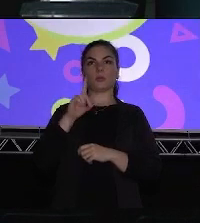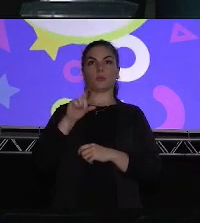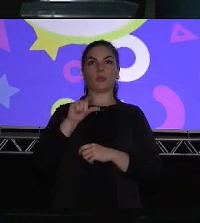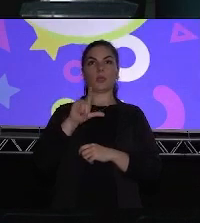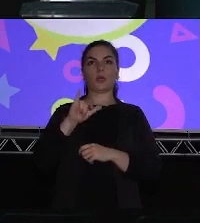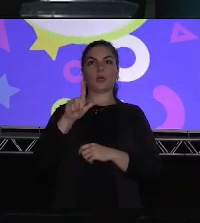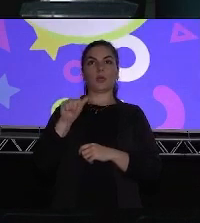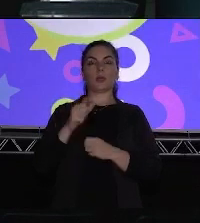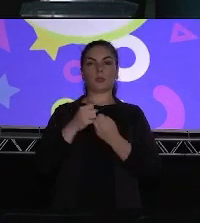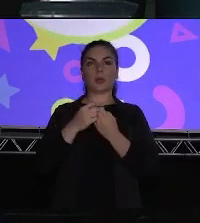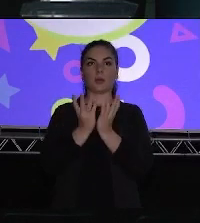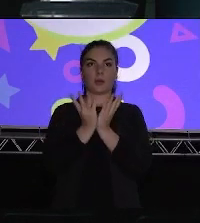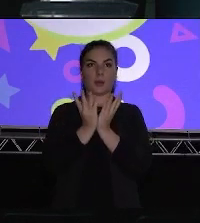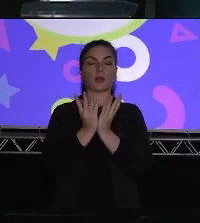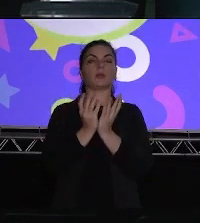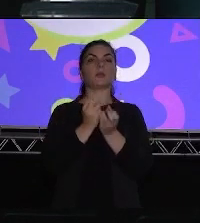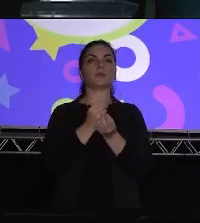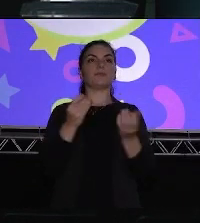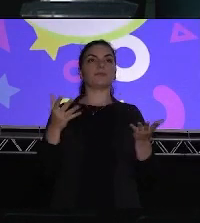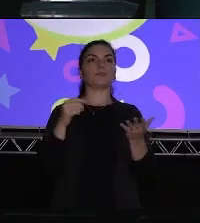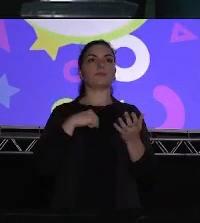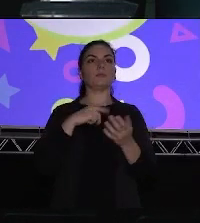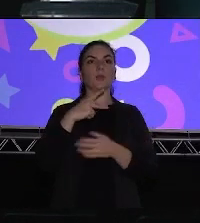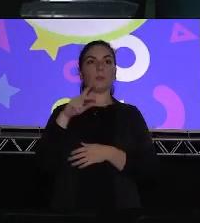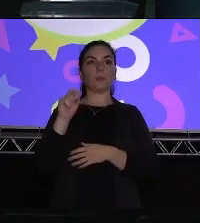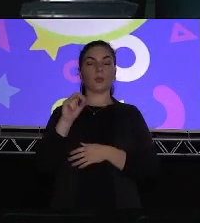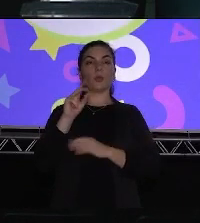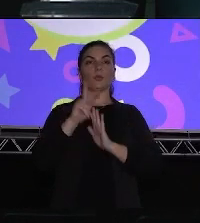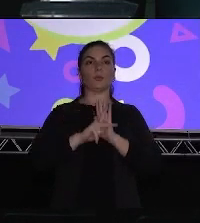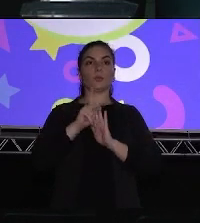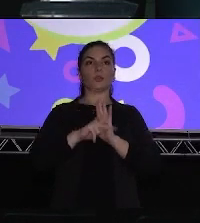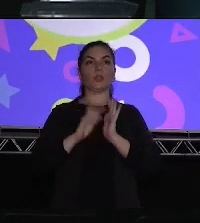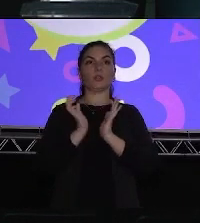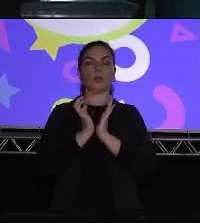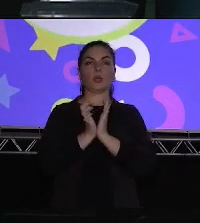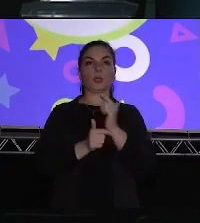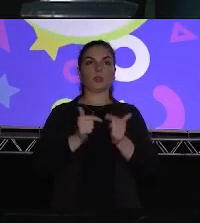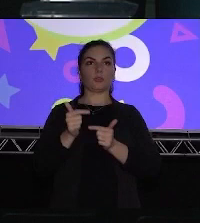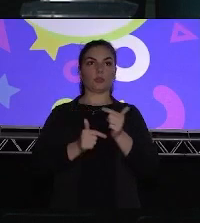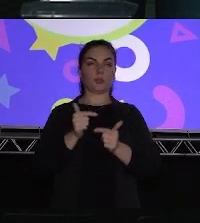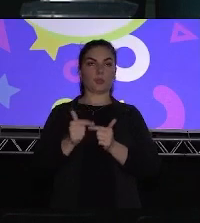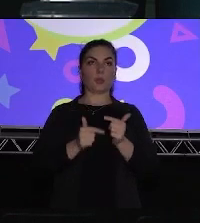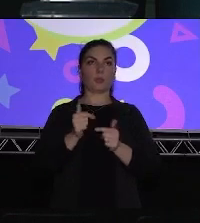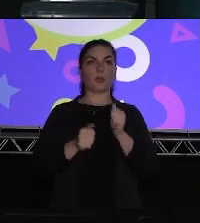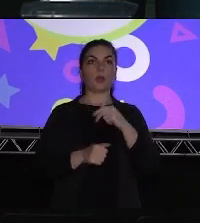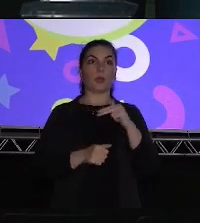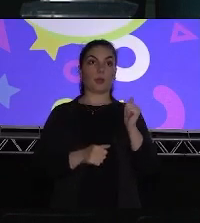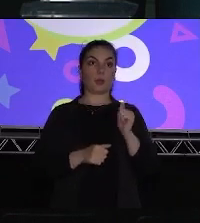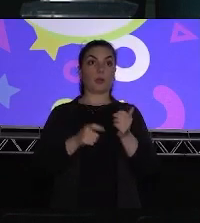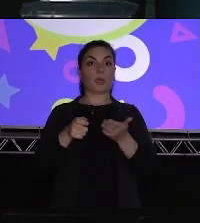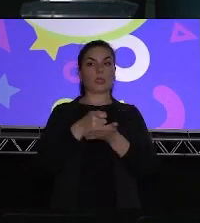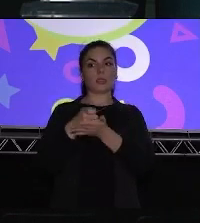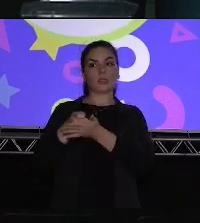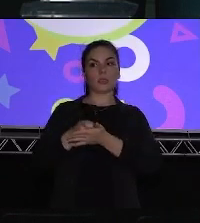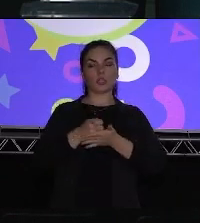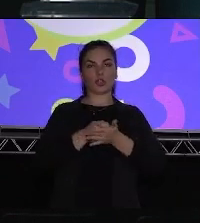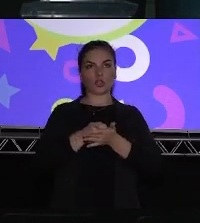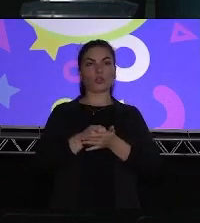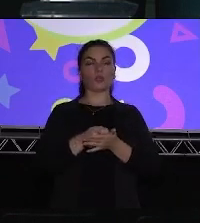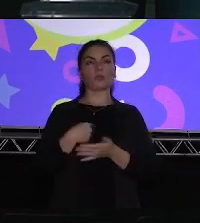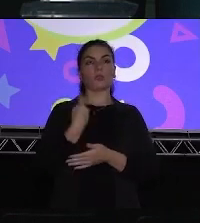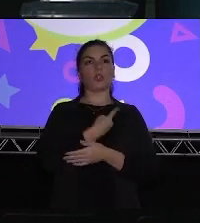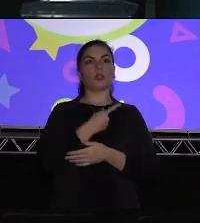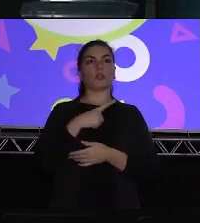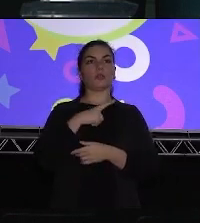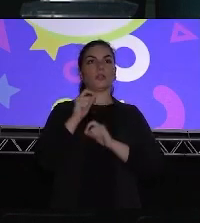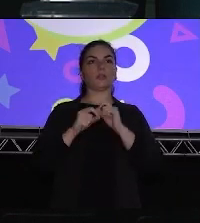um jogo de cartas print and play. A PO do projeto foi uma colega nossa de trabalho, a Ana Herman. Ela exigiu, entre aspas, que a gente